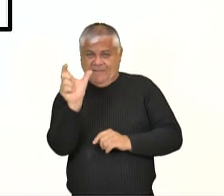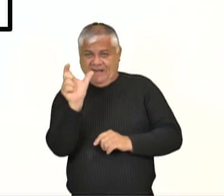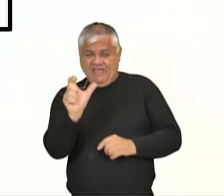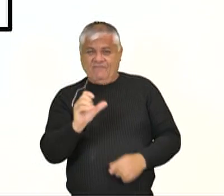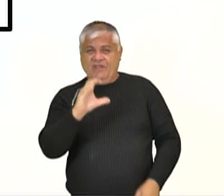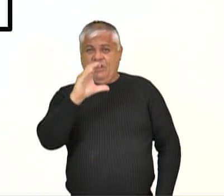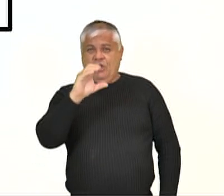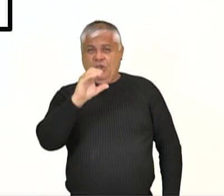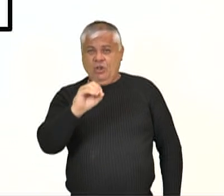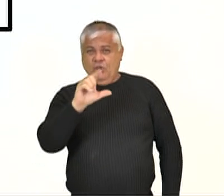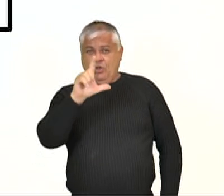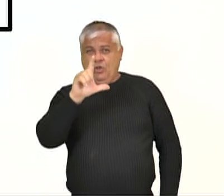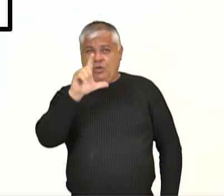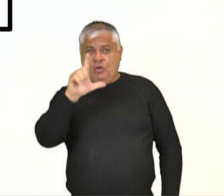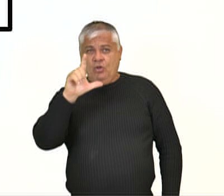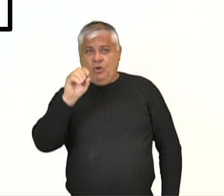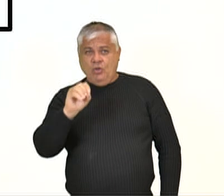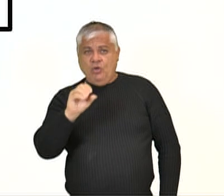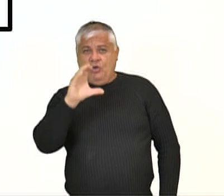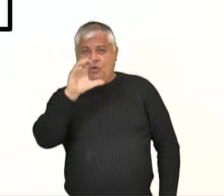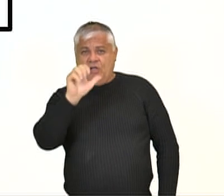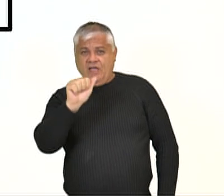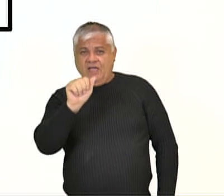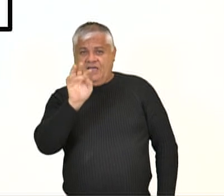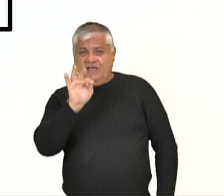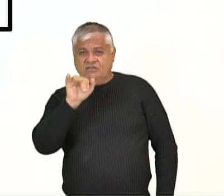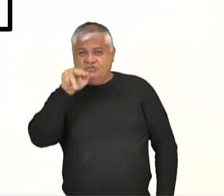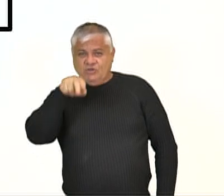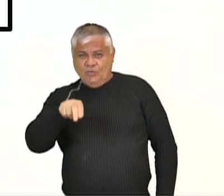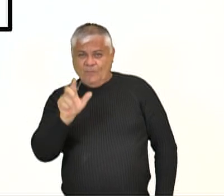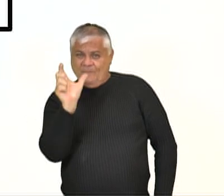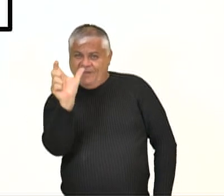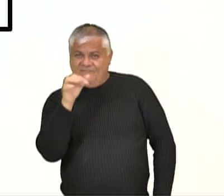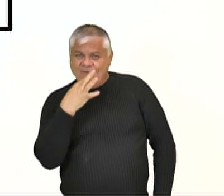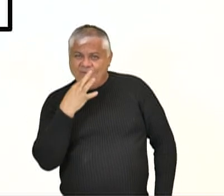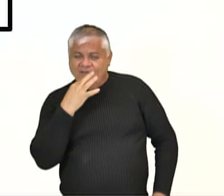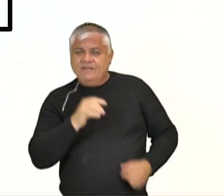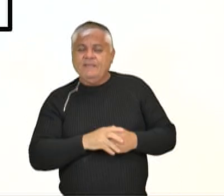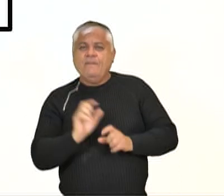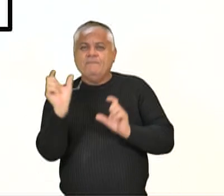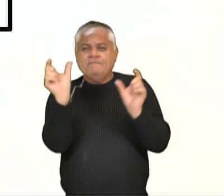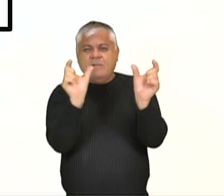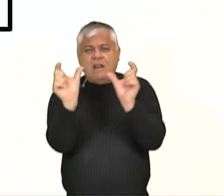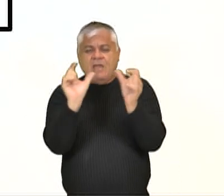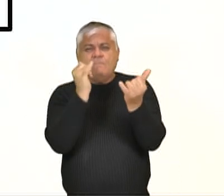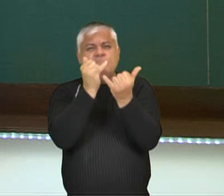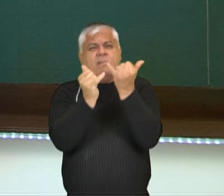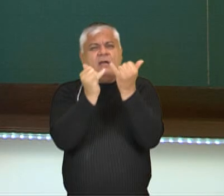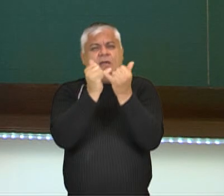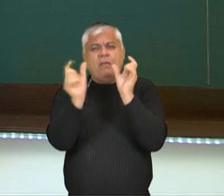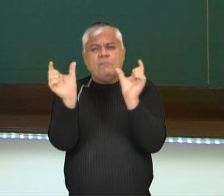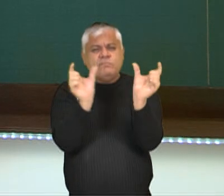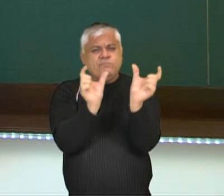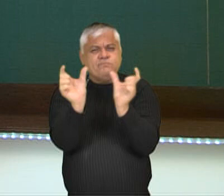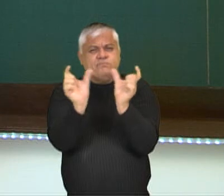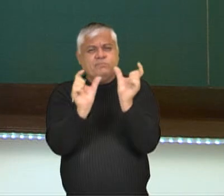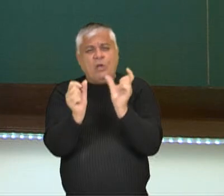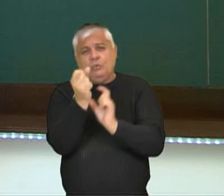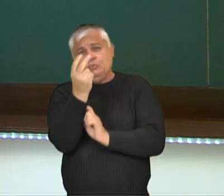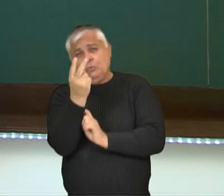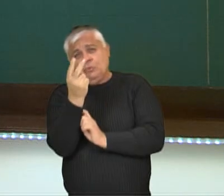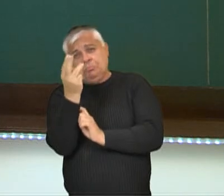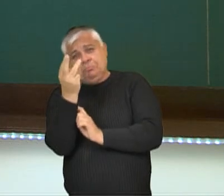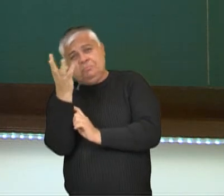collocations? Nós temos aqui, então, o significado, né? O que são collocations? São combinações de palavras, pode ser duas ou